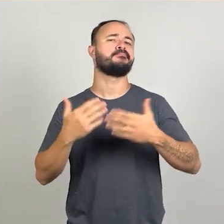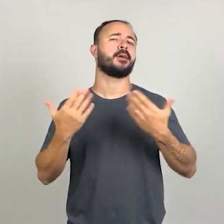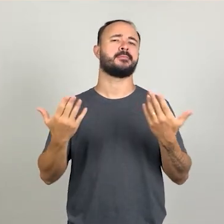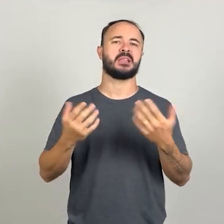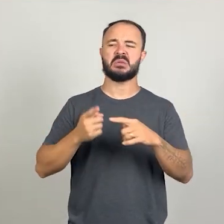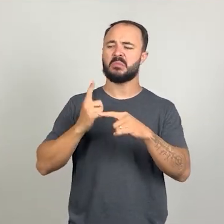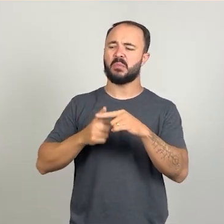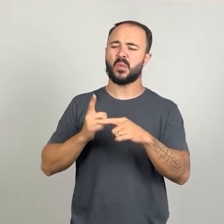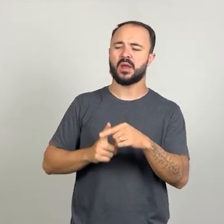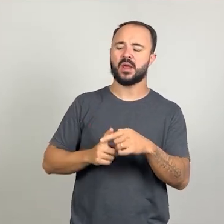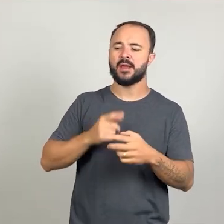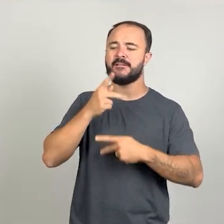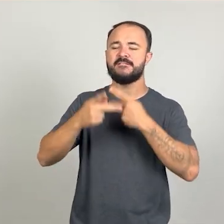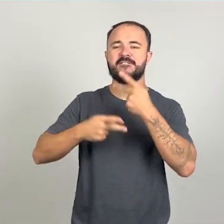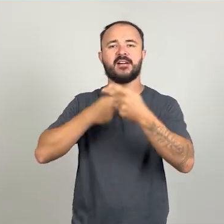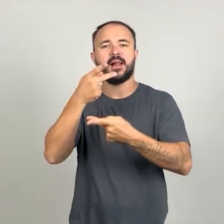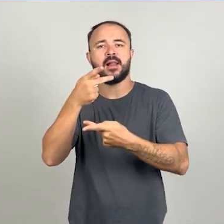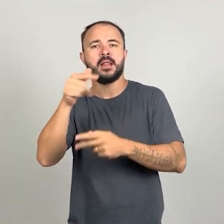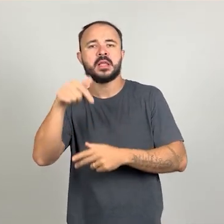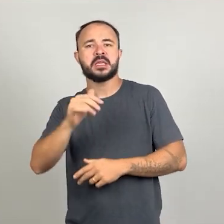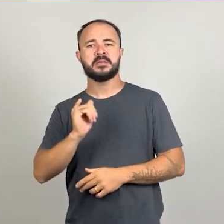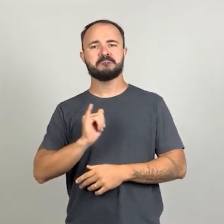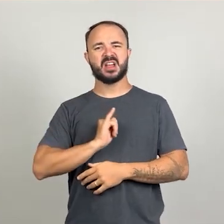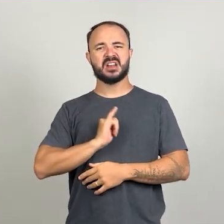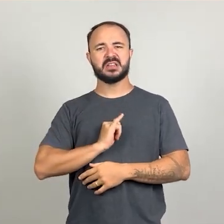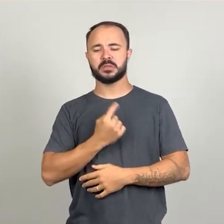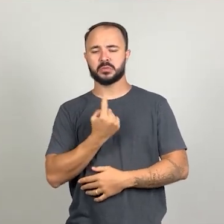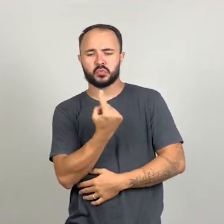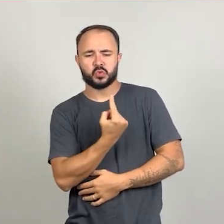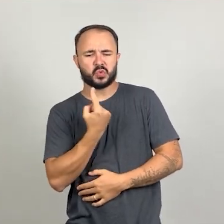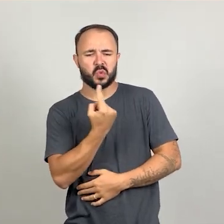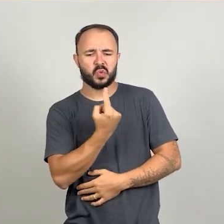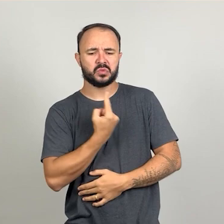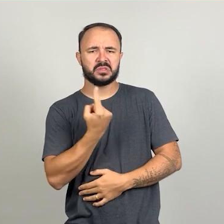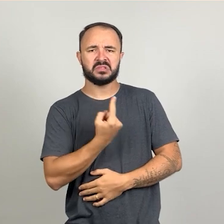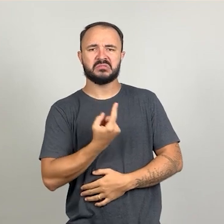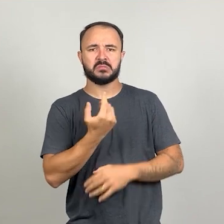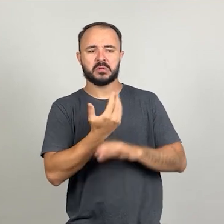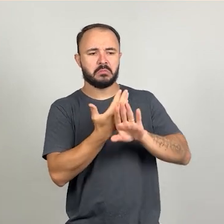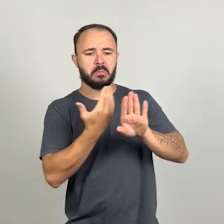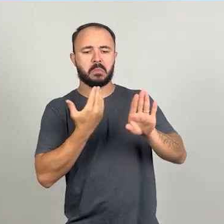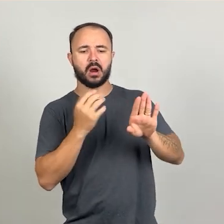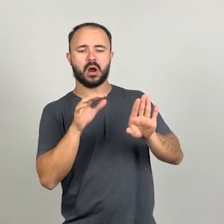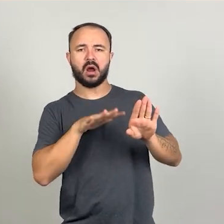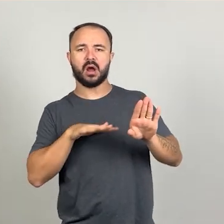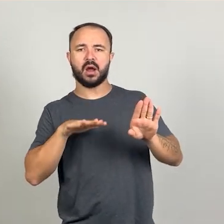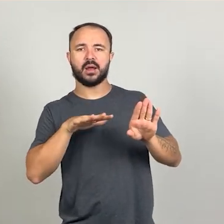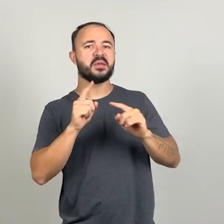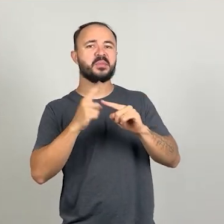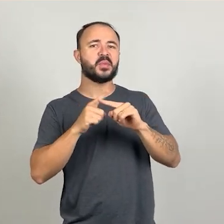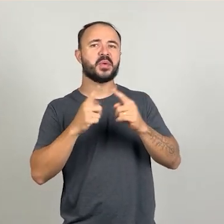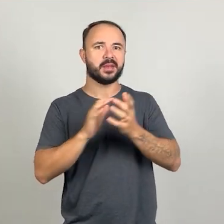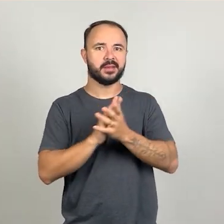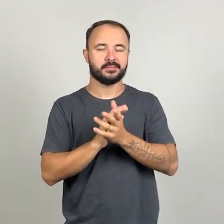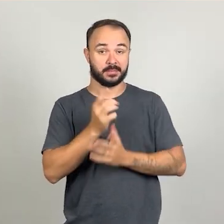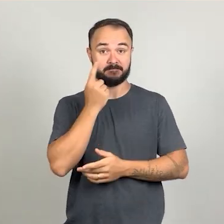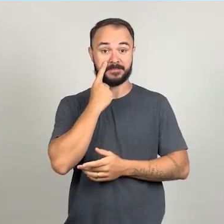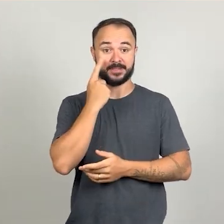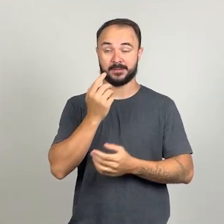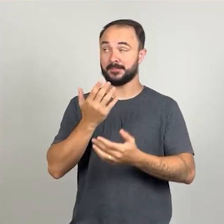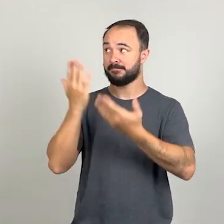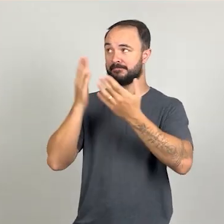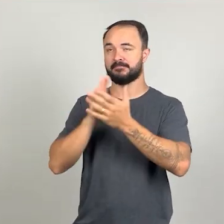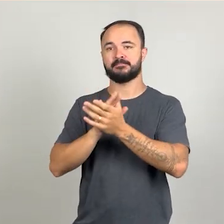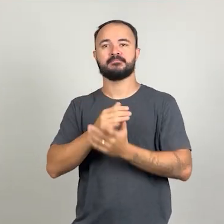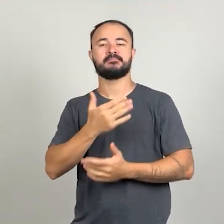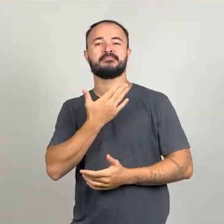que a gente fala que Imperatriz era isolada? Veja só essa fala de um dos autores